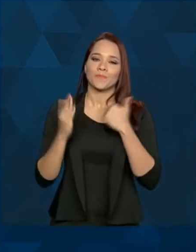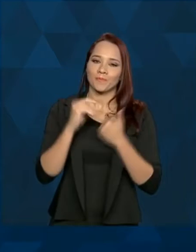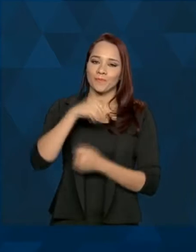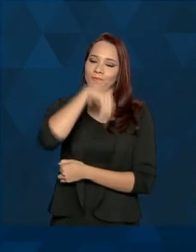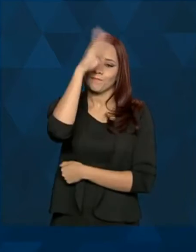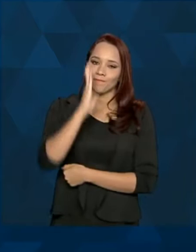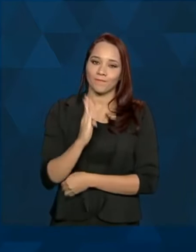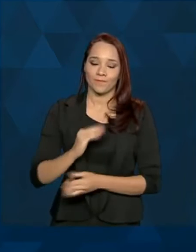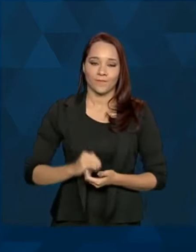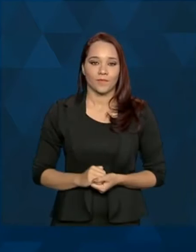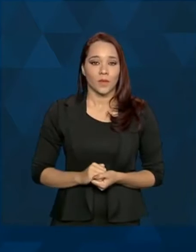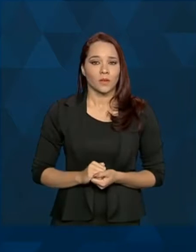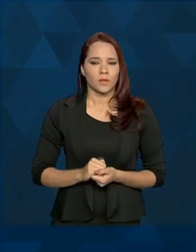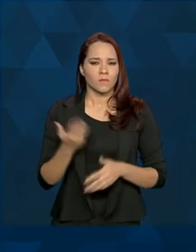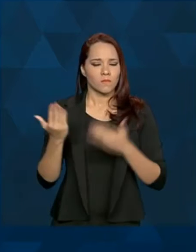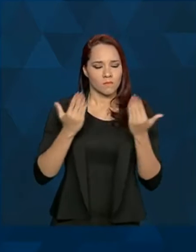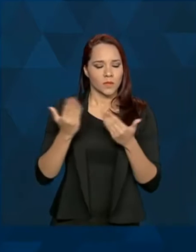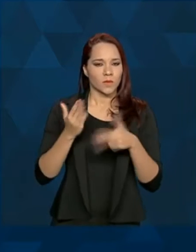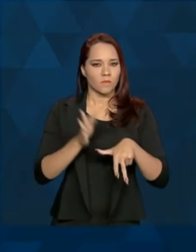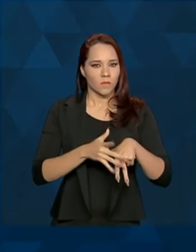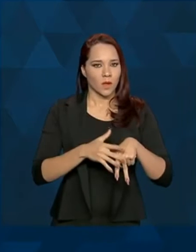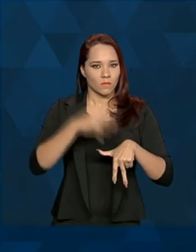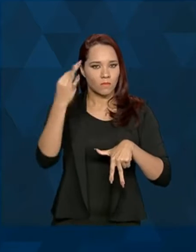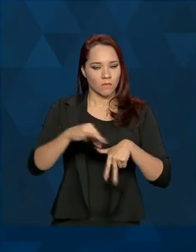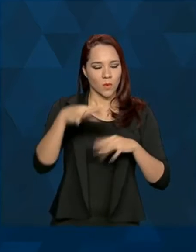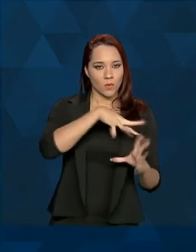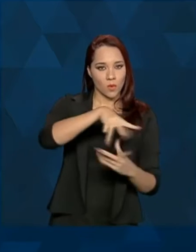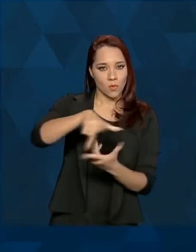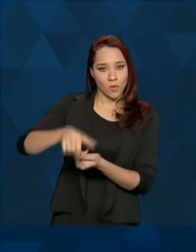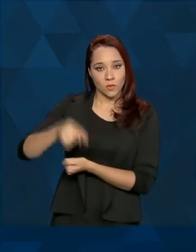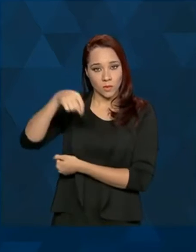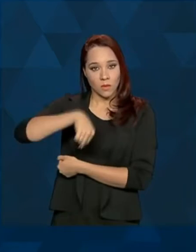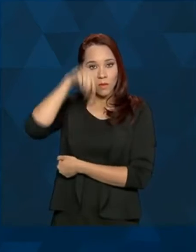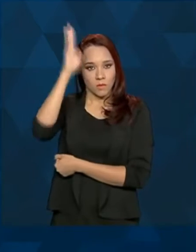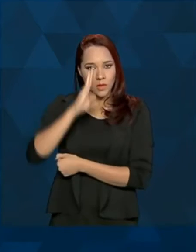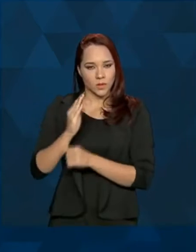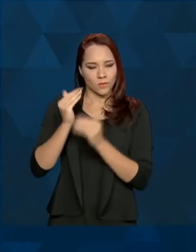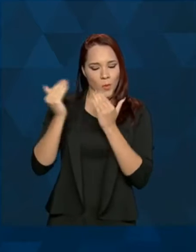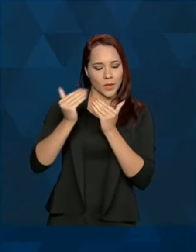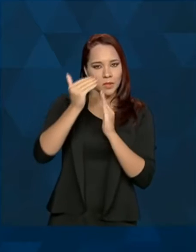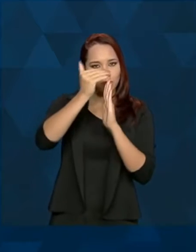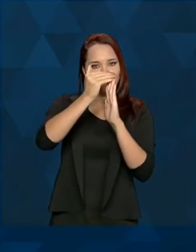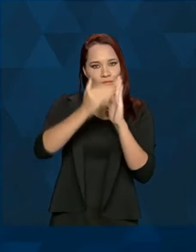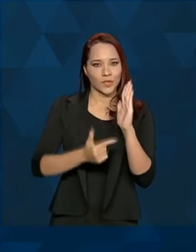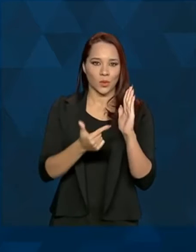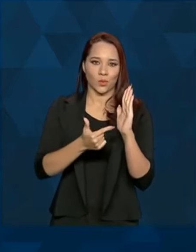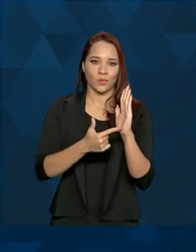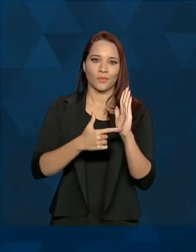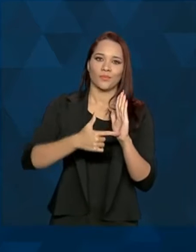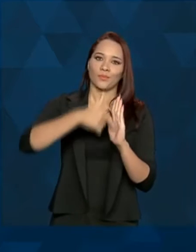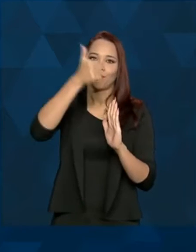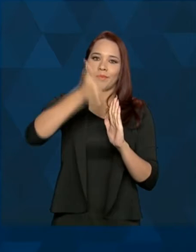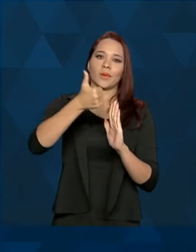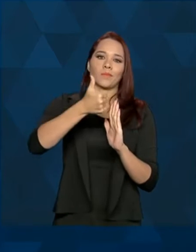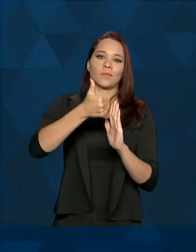O que, em termos de casos confirmados no mundo, a gente fica em segundo lugar, né? O primeiro lugar, em